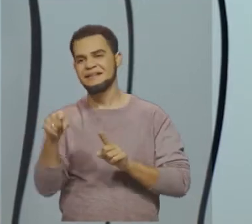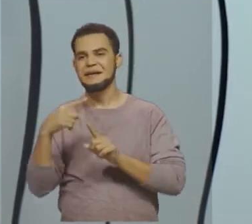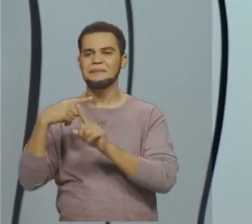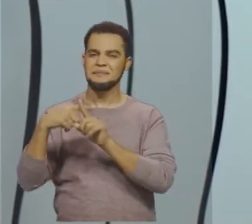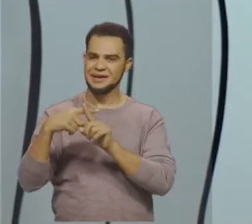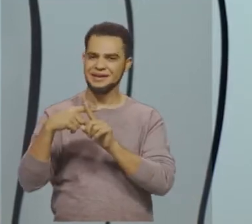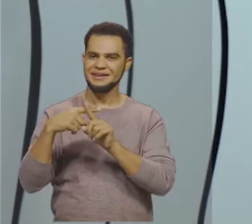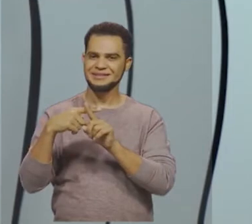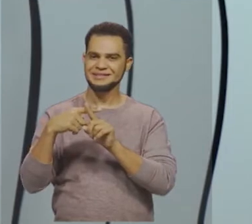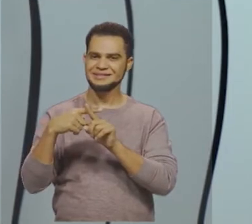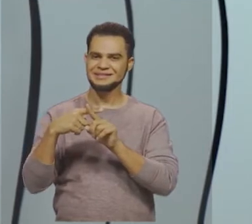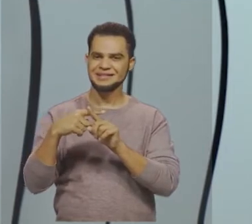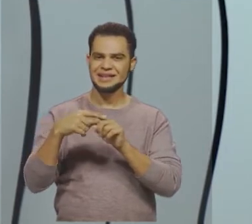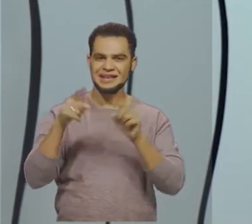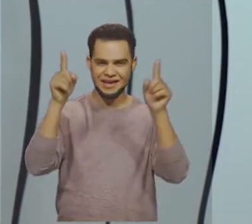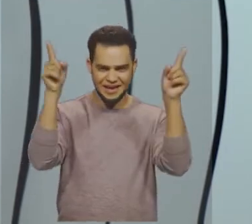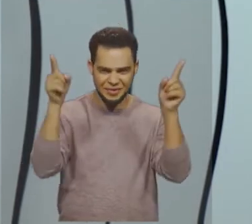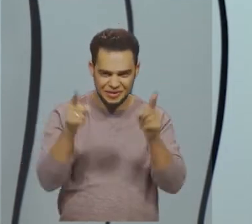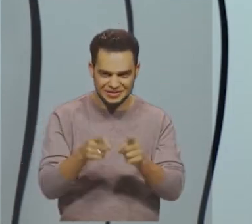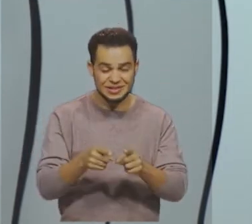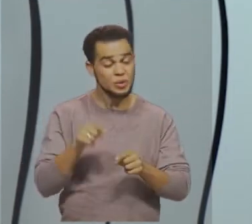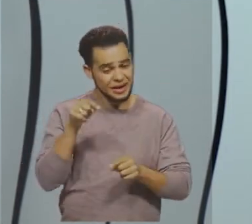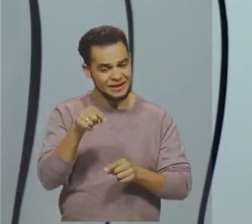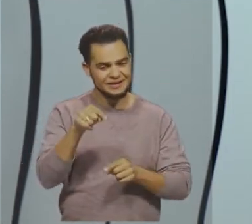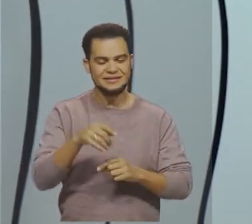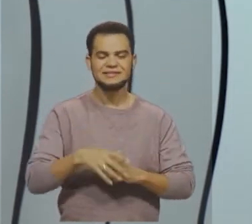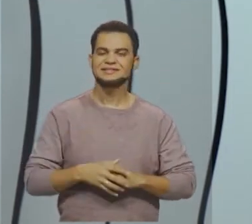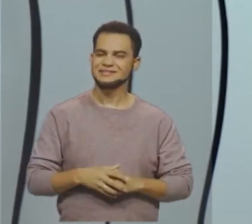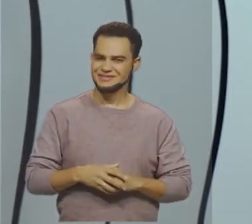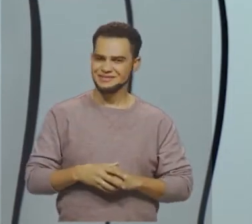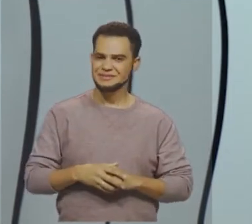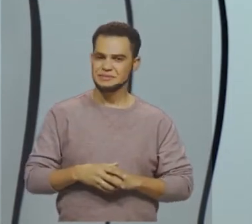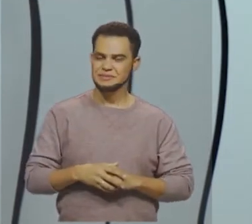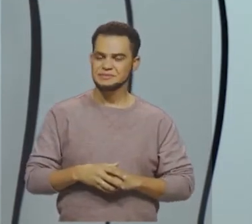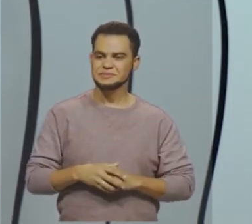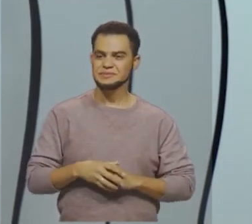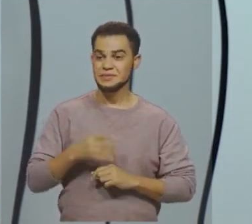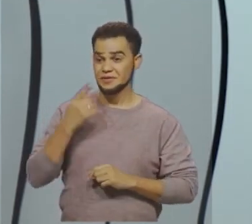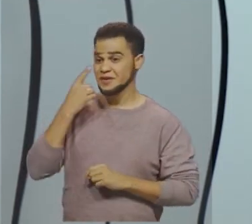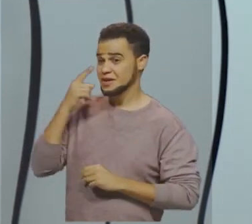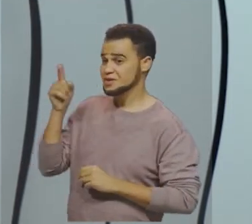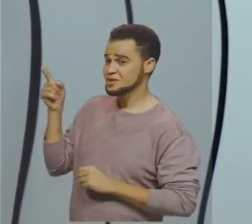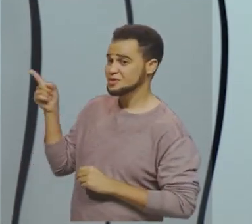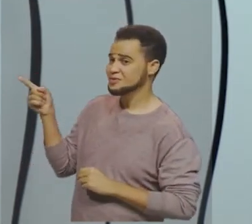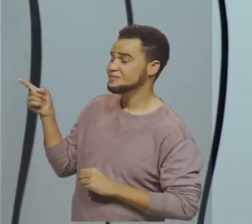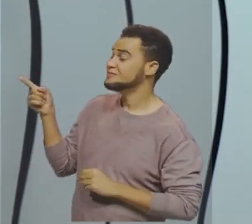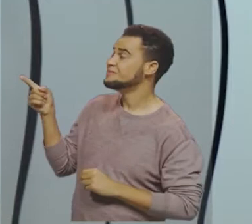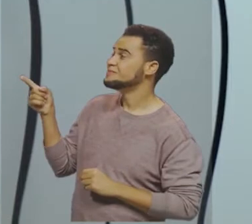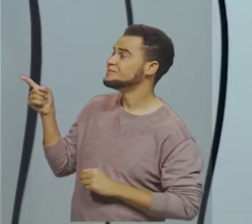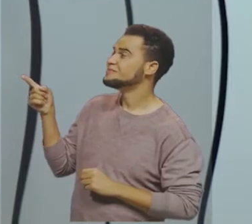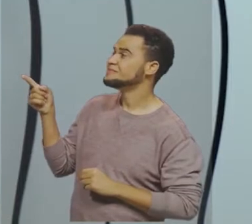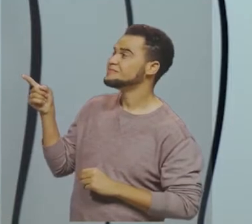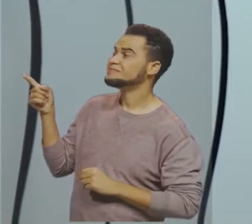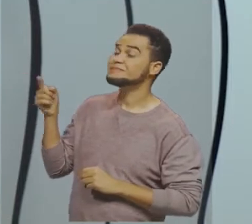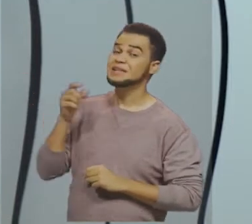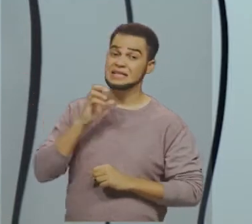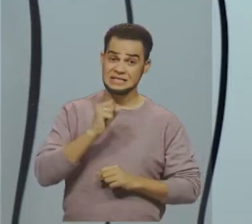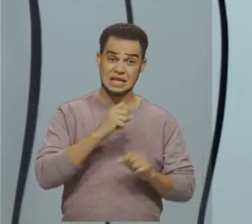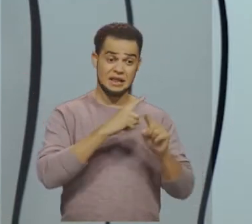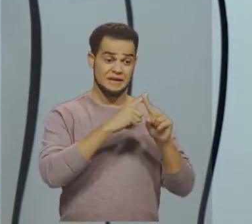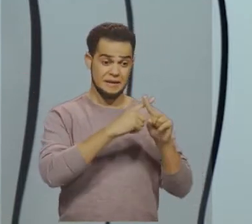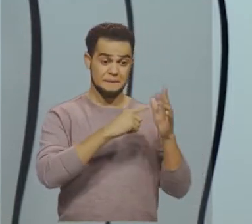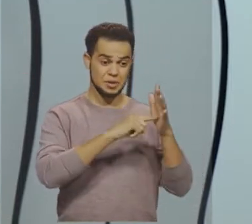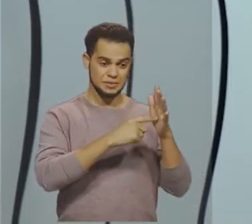tiver vezes, eu passo para o outro lado, aí eu já faço ao contrário. Eu vou dividir, beleza? E se eu